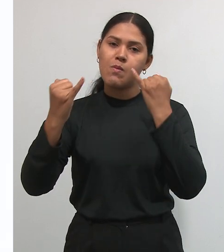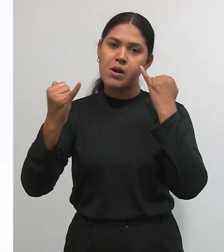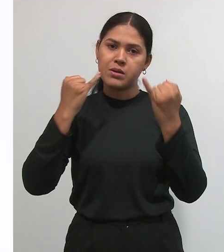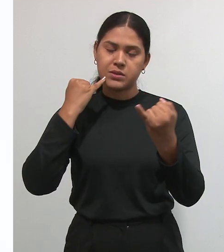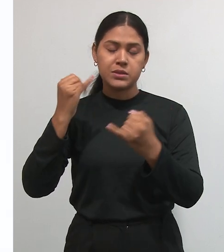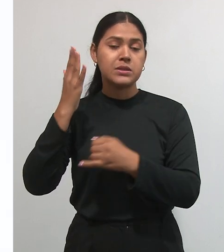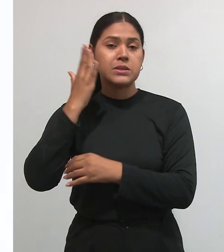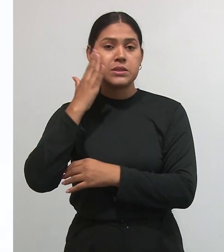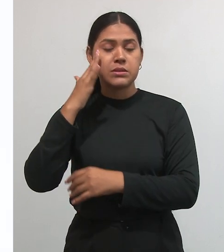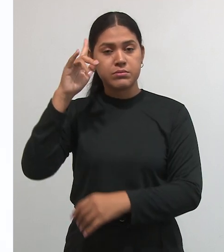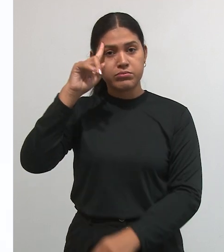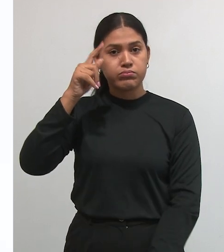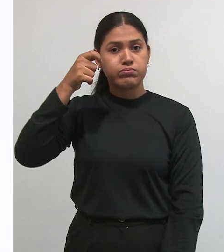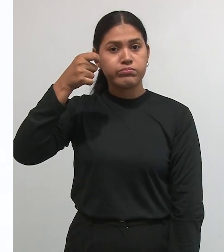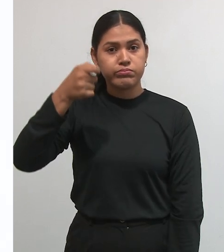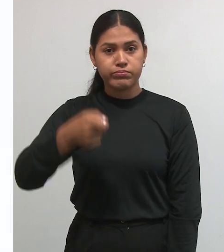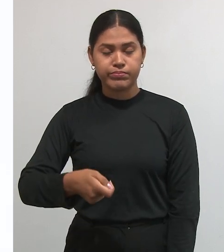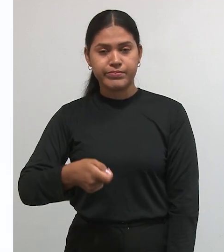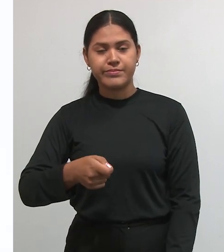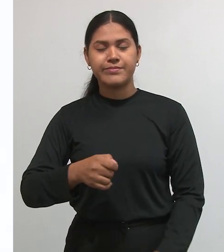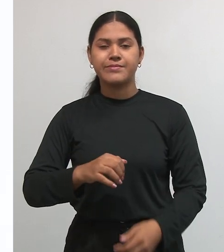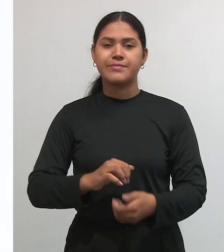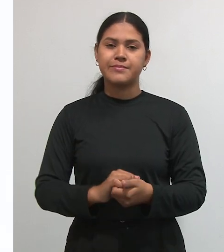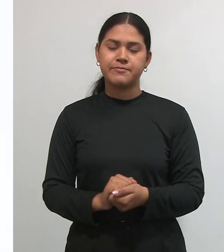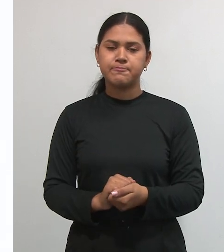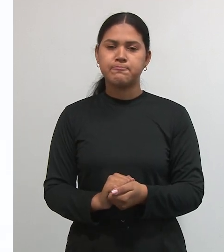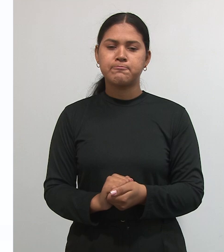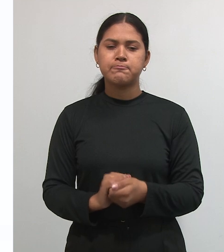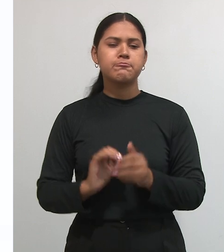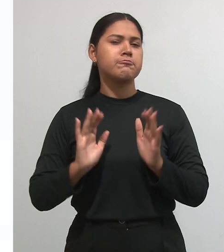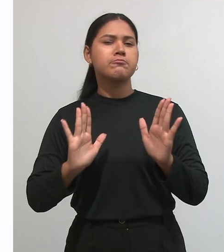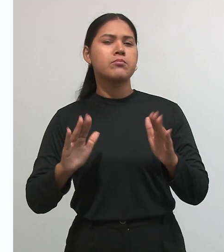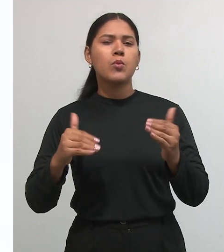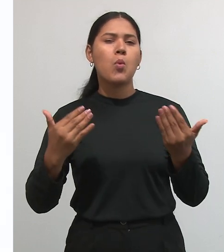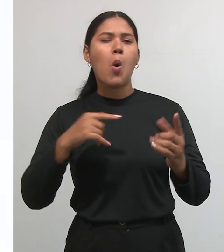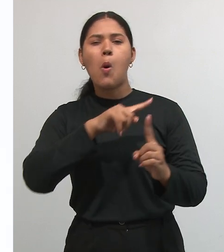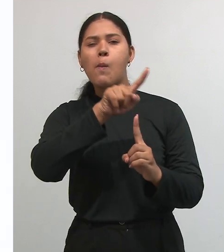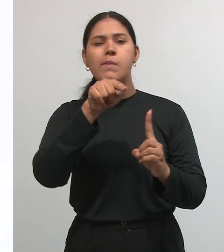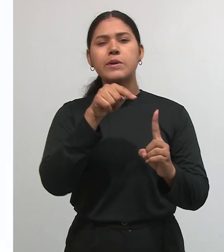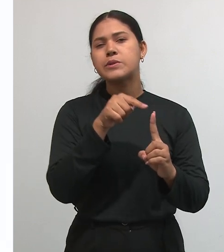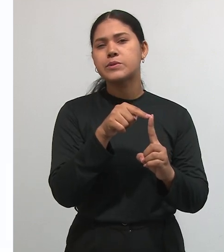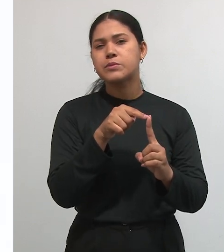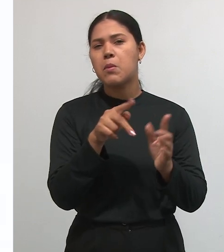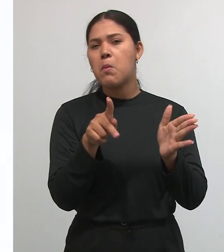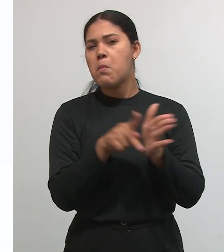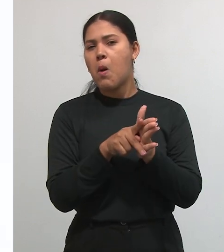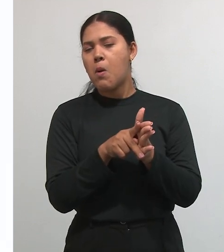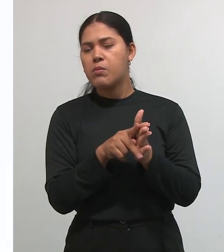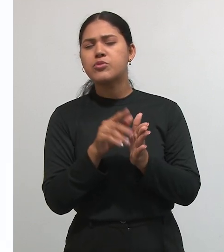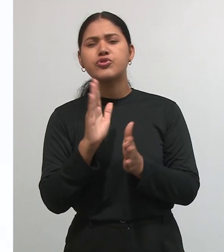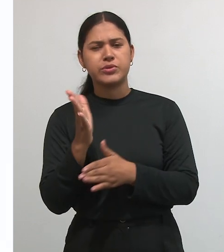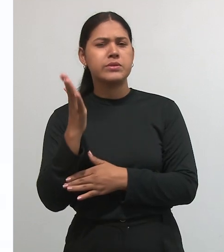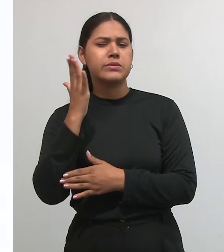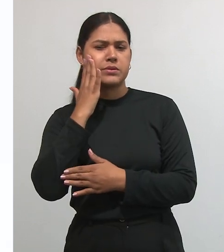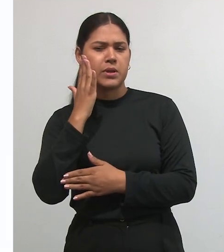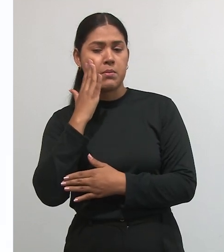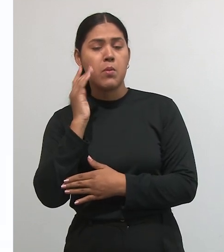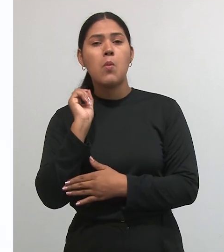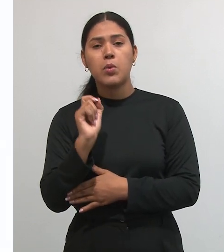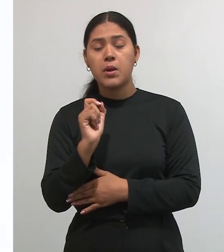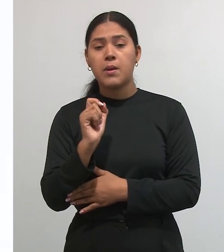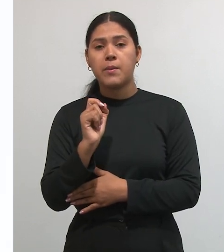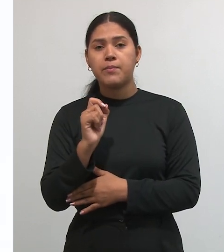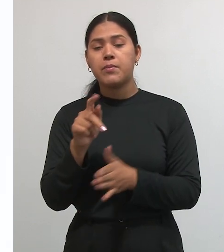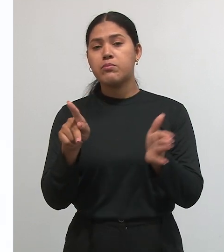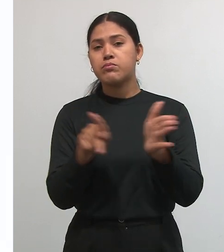de decisão, tá? E qual é o objeto da contabilidade pública? Já sabemos, né? Então,